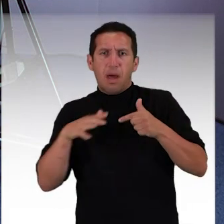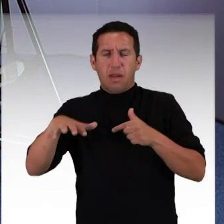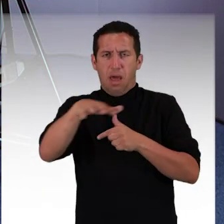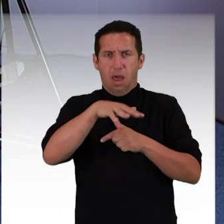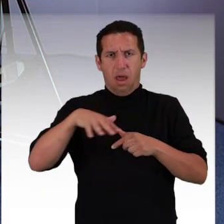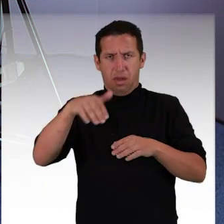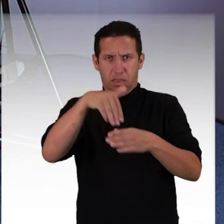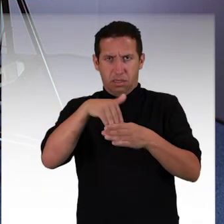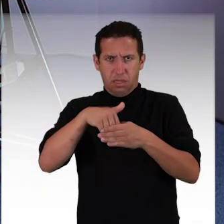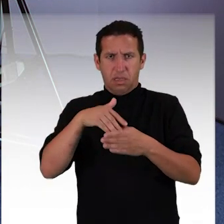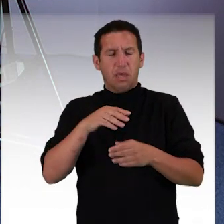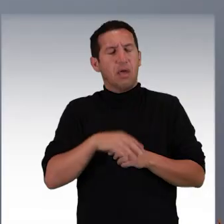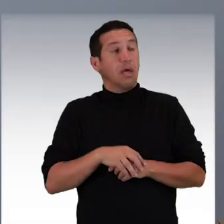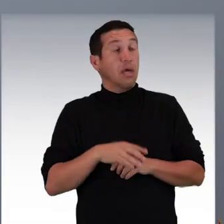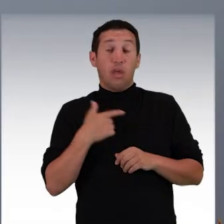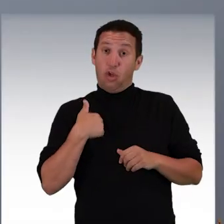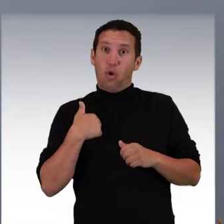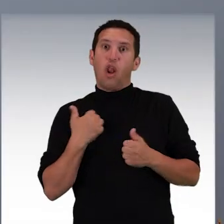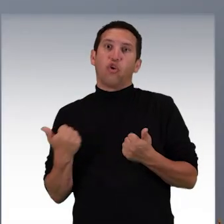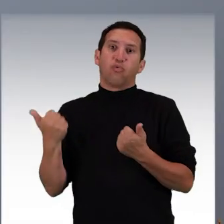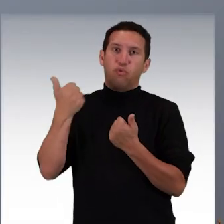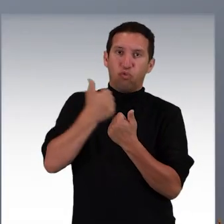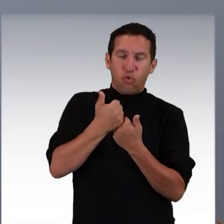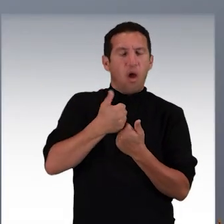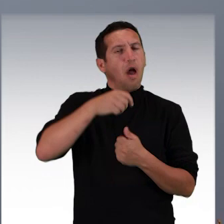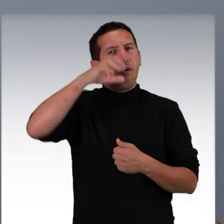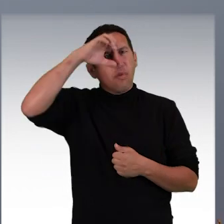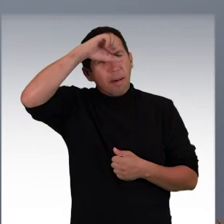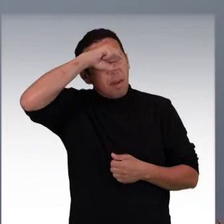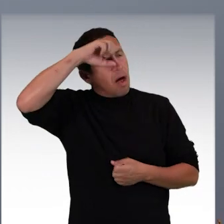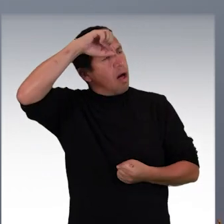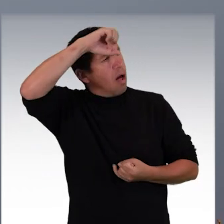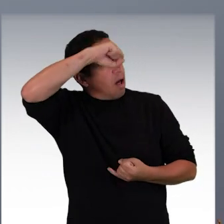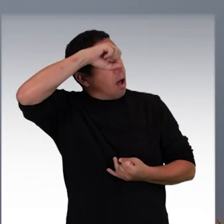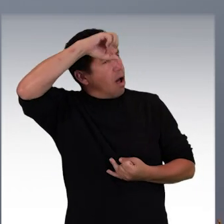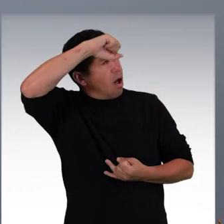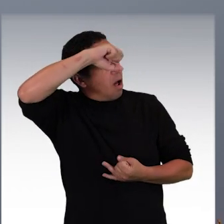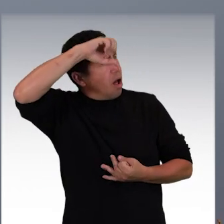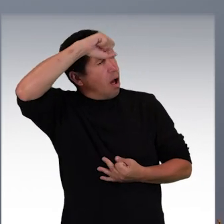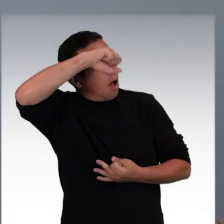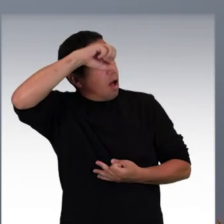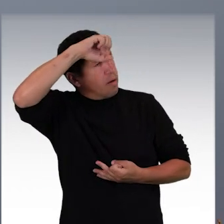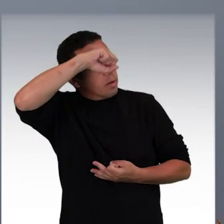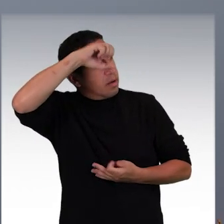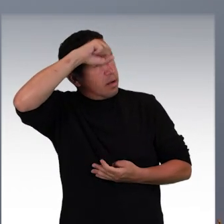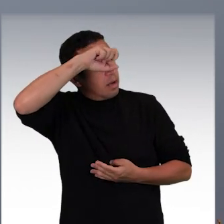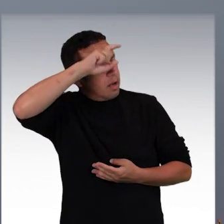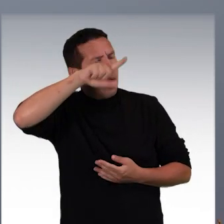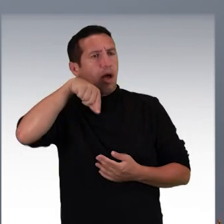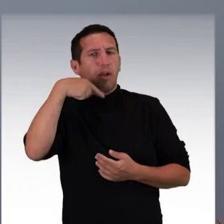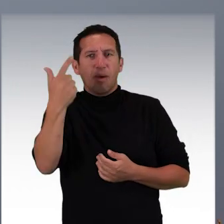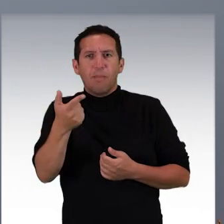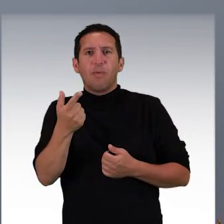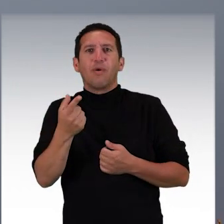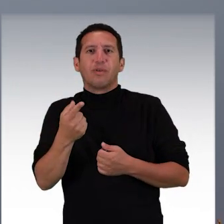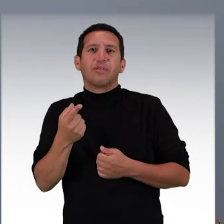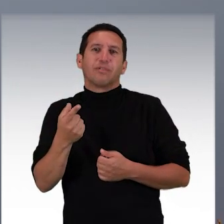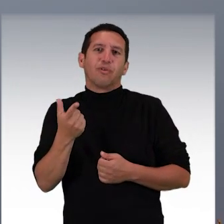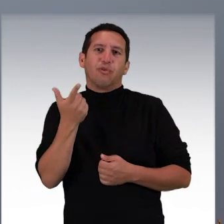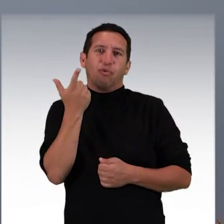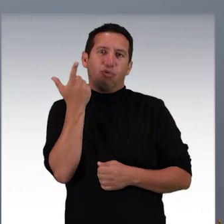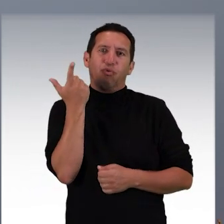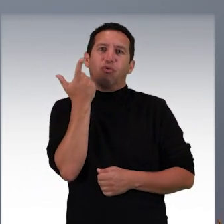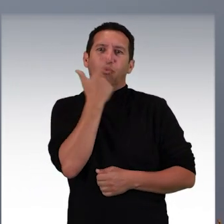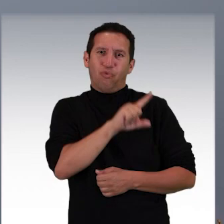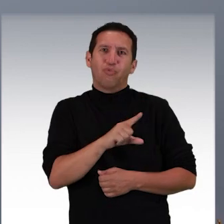deveria me preocupar e tanto é que eu era substituta e a gente vai aprendendo com como substituto e depois vai como